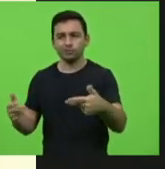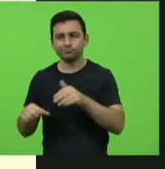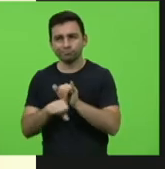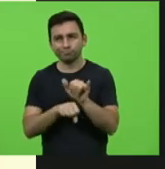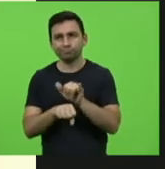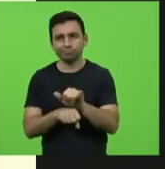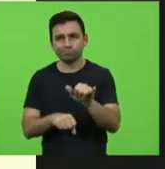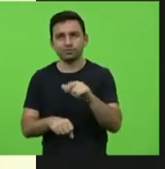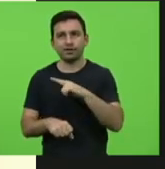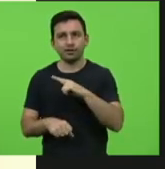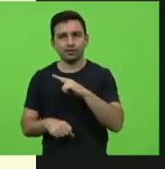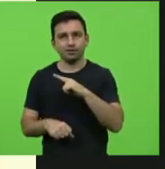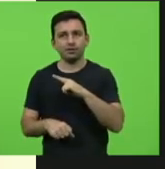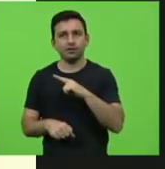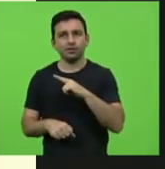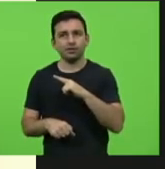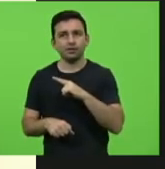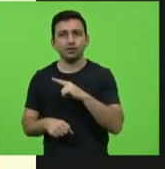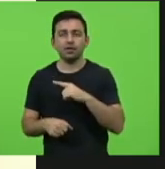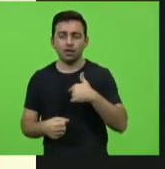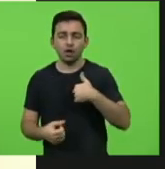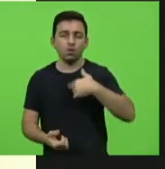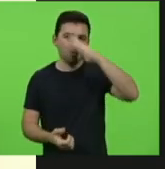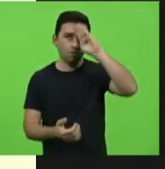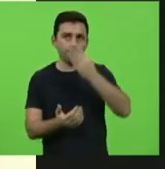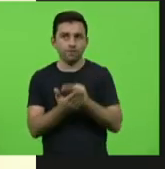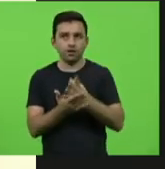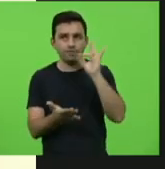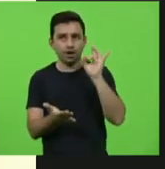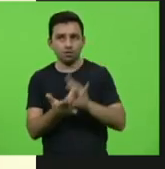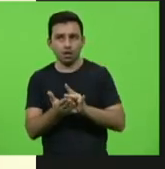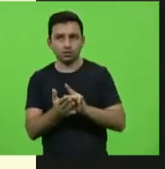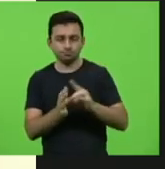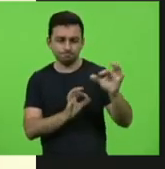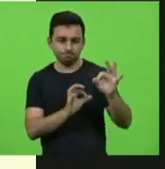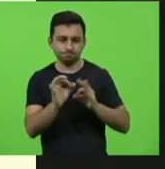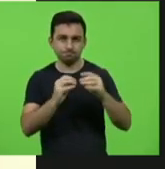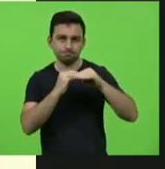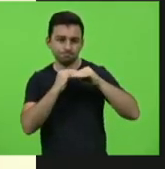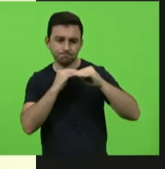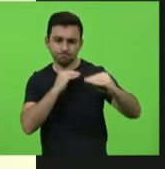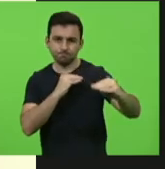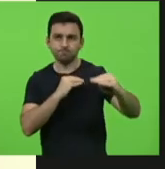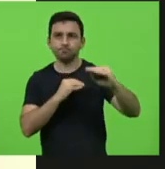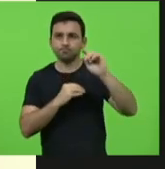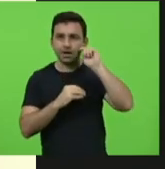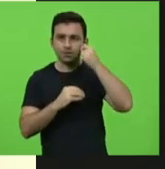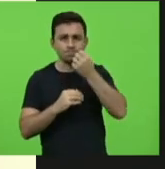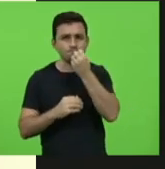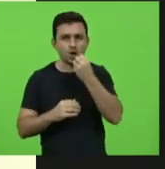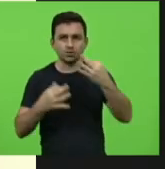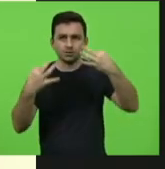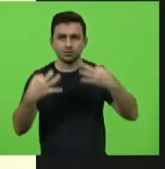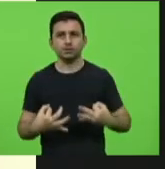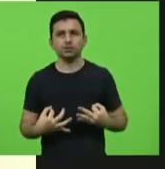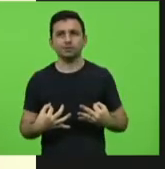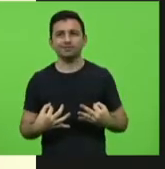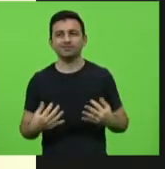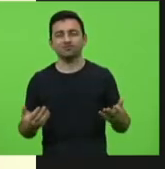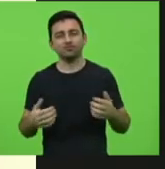estou confiante de que, de fato, o recapeamento asfáltico vai acontecer. Então, abro para fazer esse